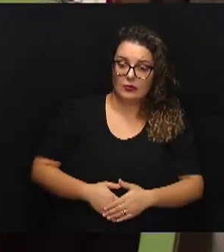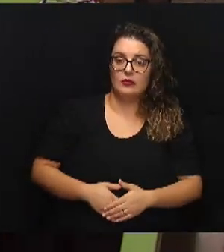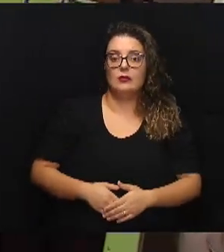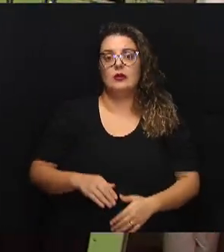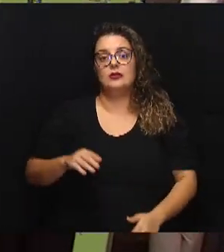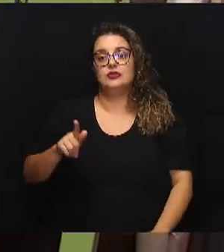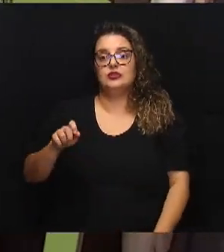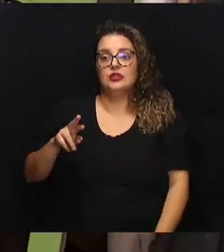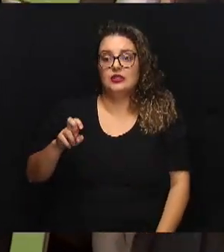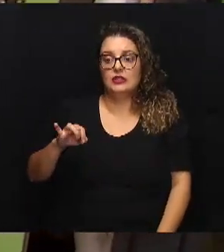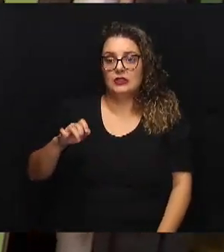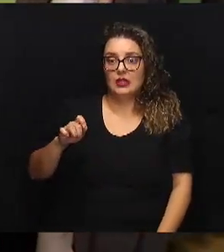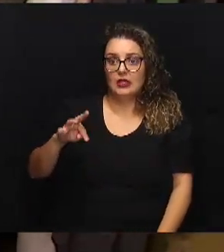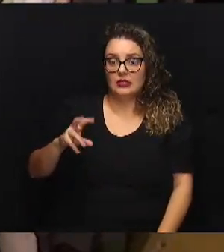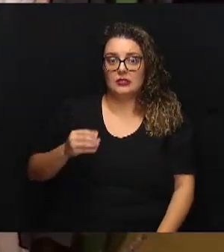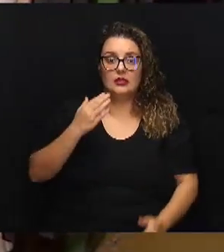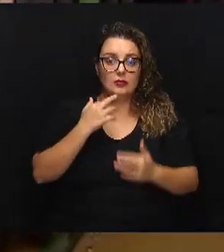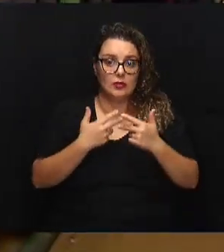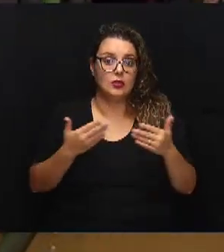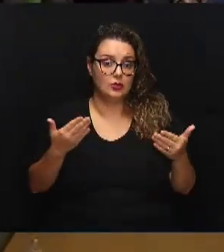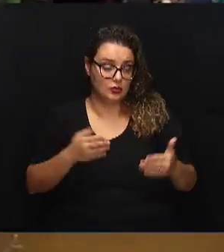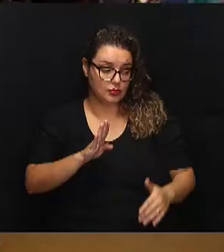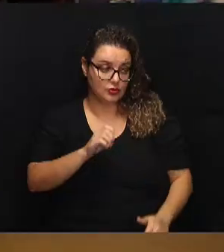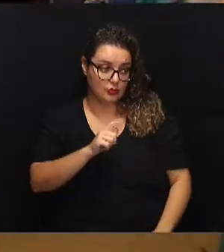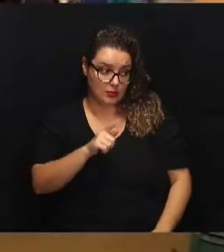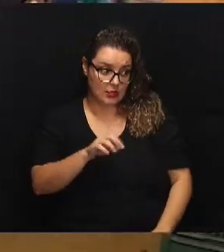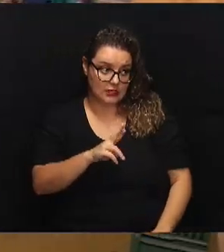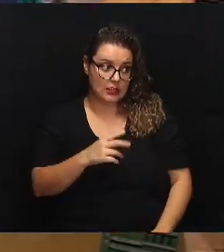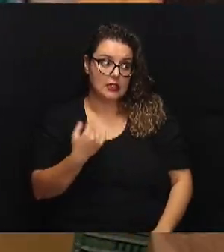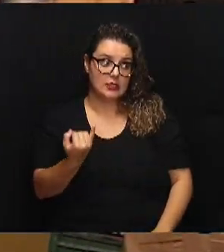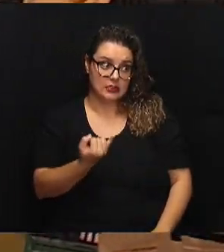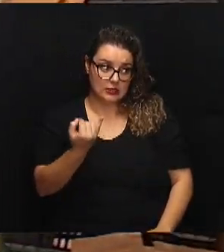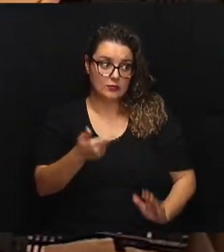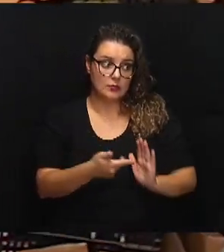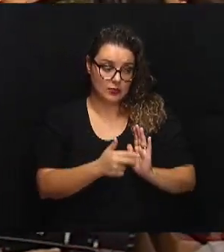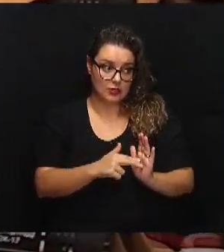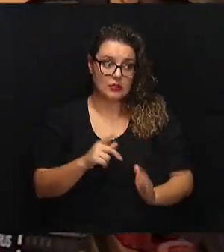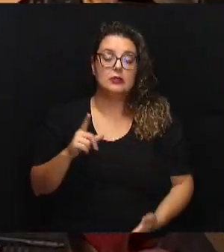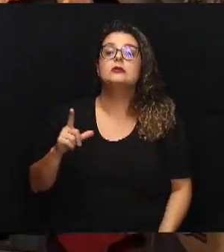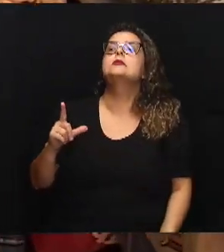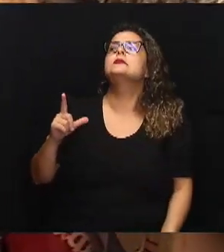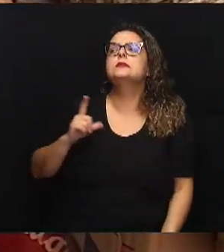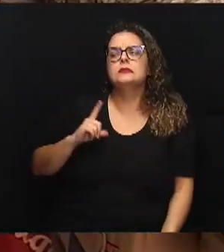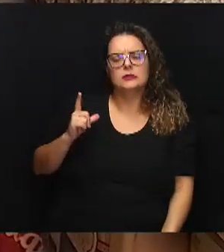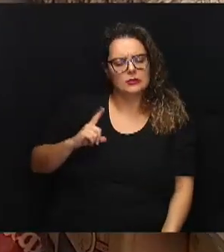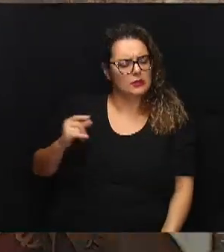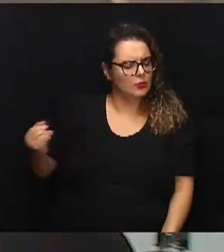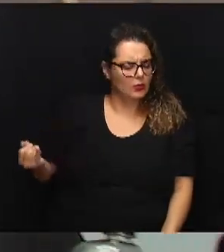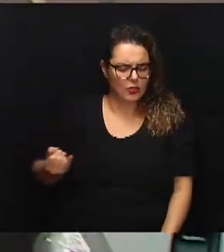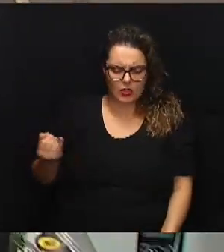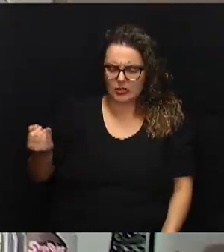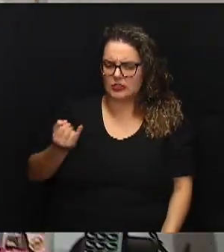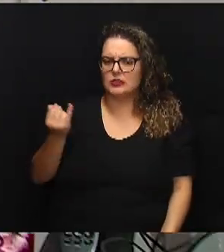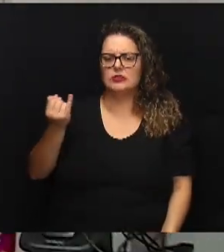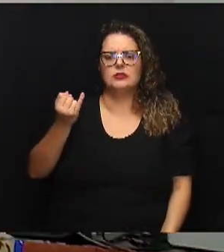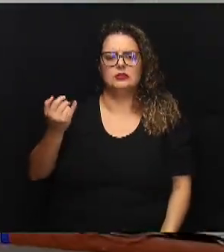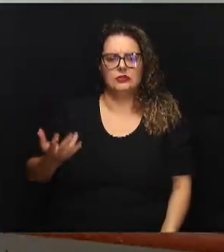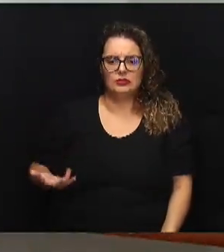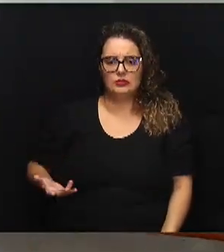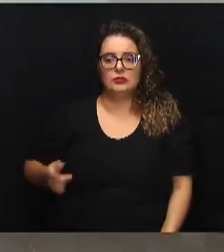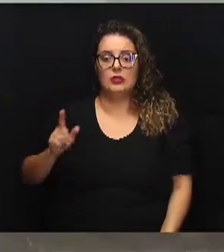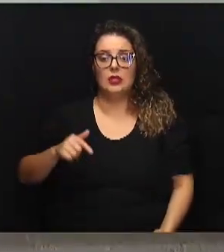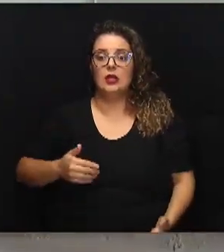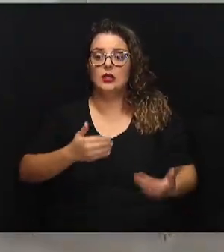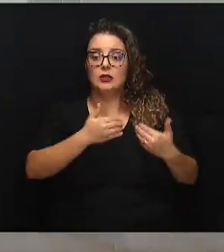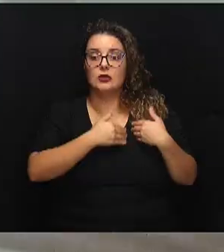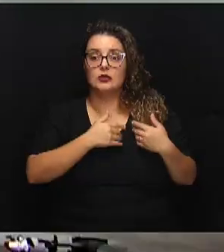alimentos e tudo mais. E hoje o bazar tem uma importância significativa? Extremamente importante, tá? Ele é responsável